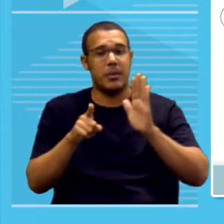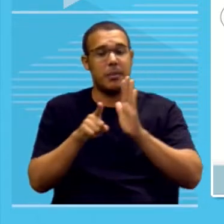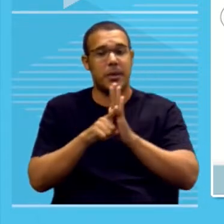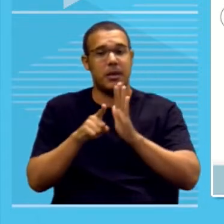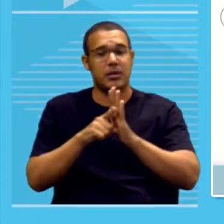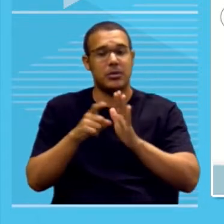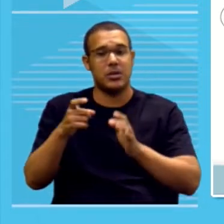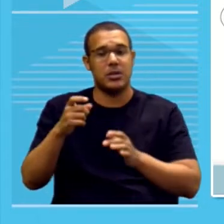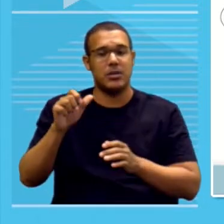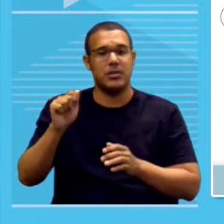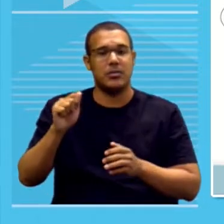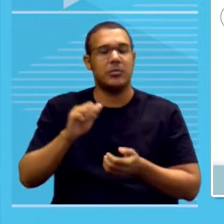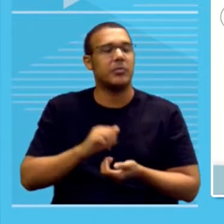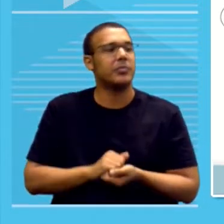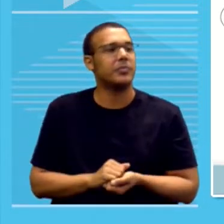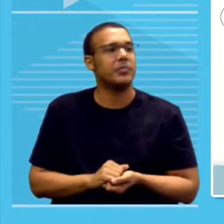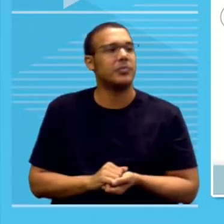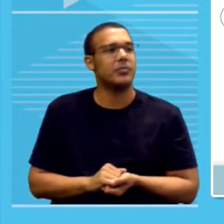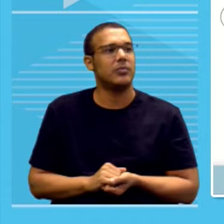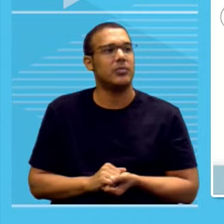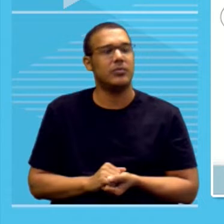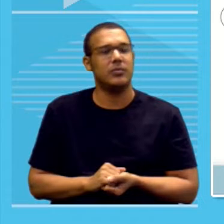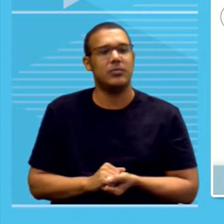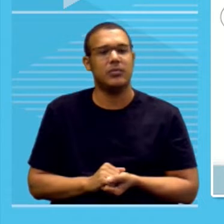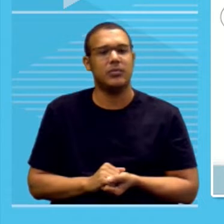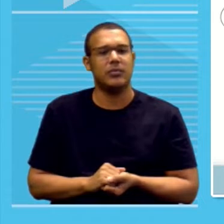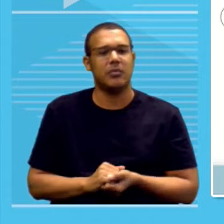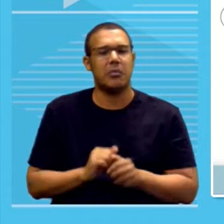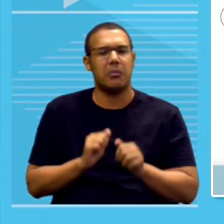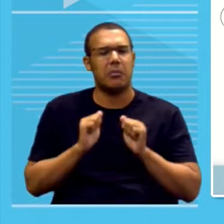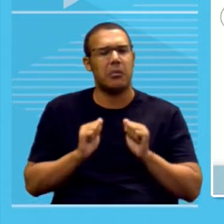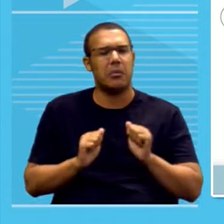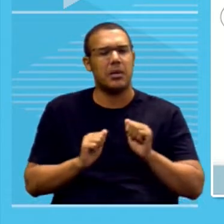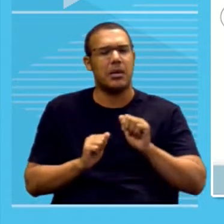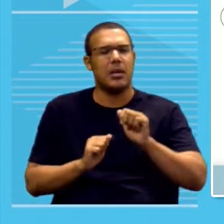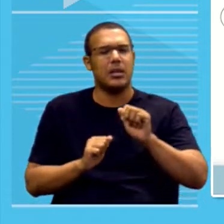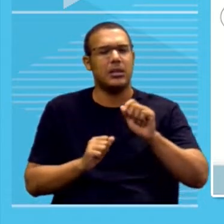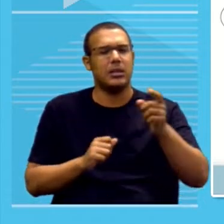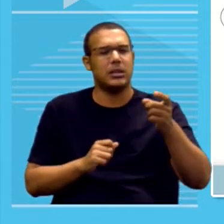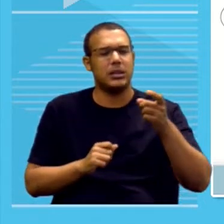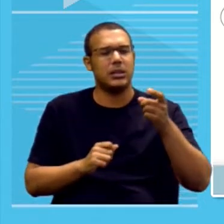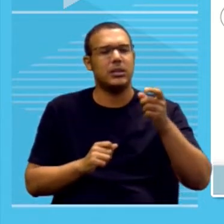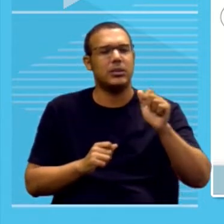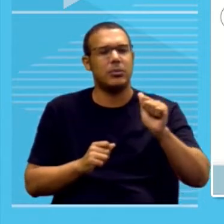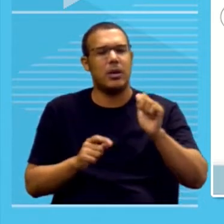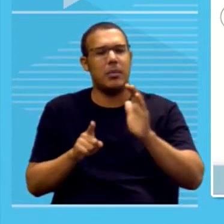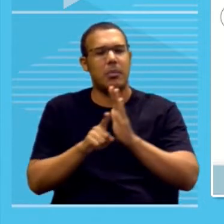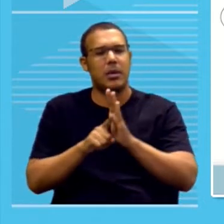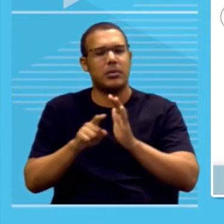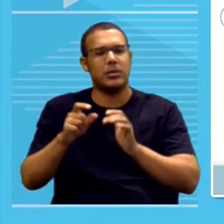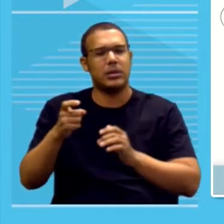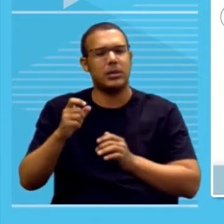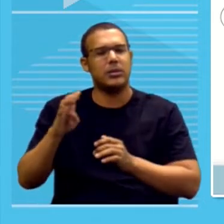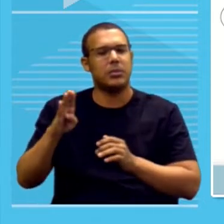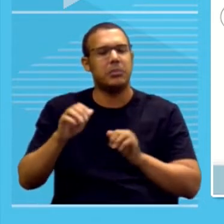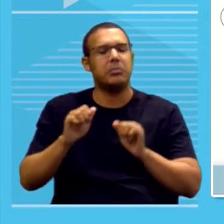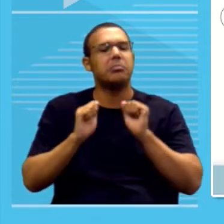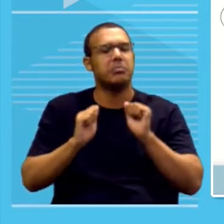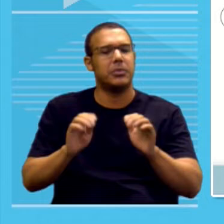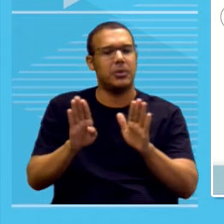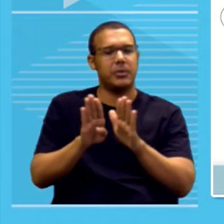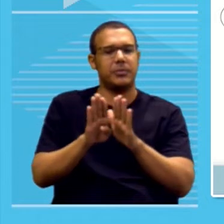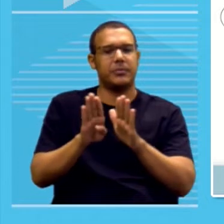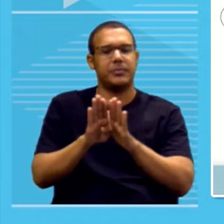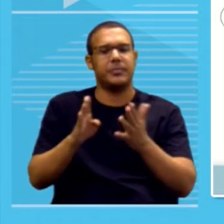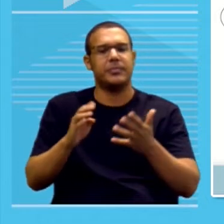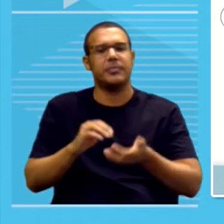poderia ser professor x do a menos o x do B poderia ser poderia gente tanto faz